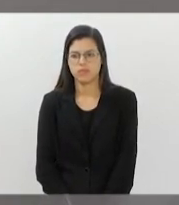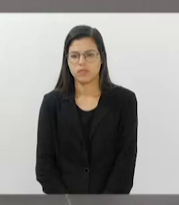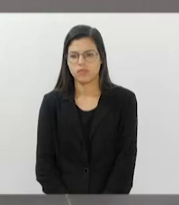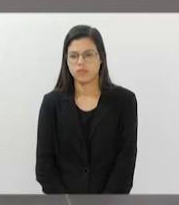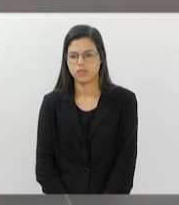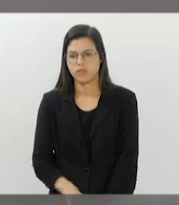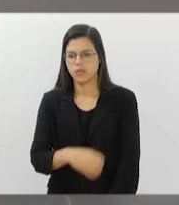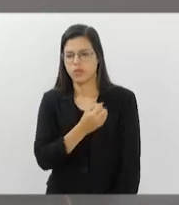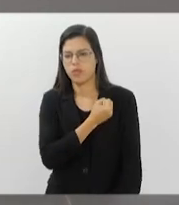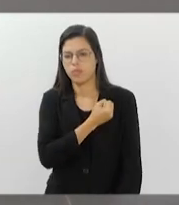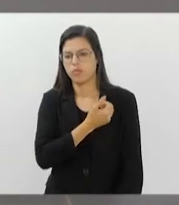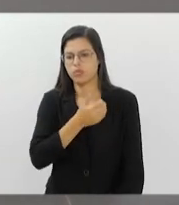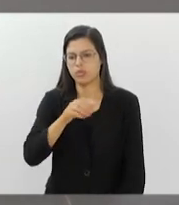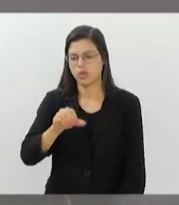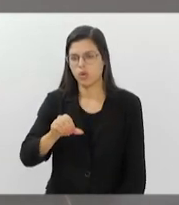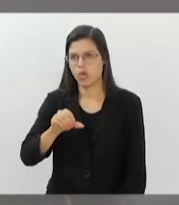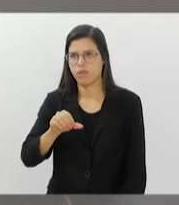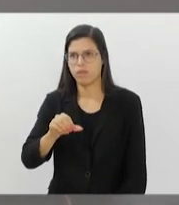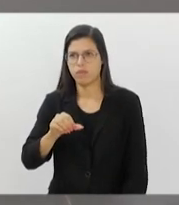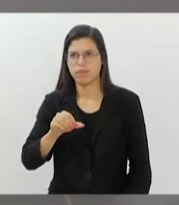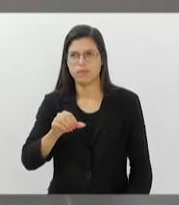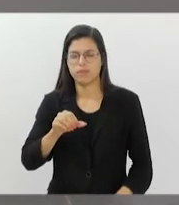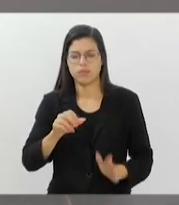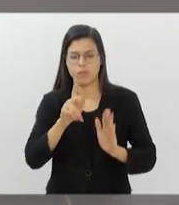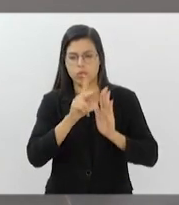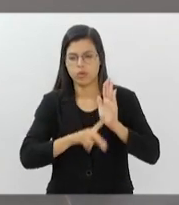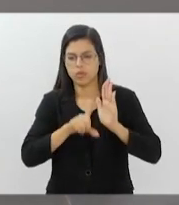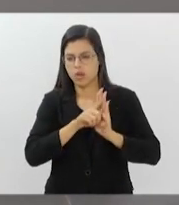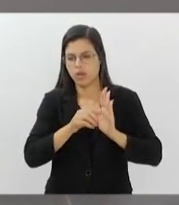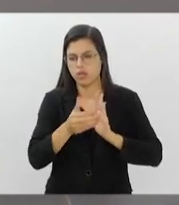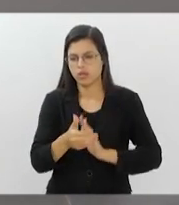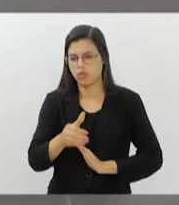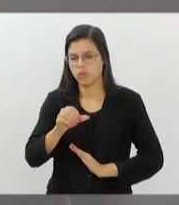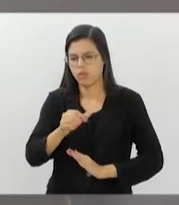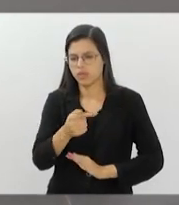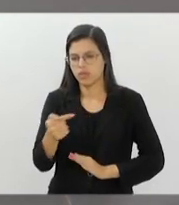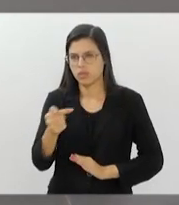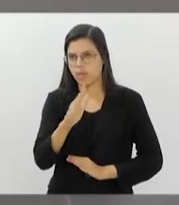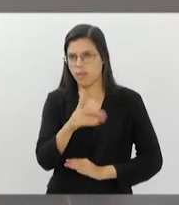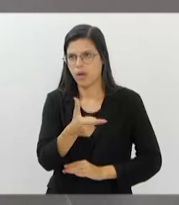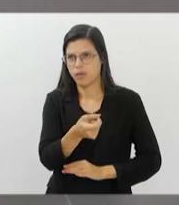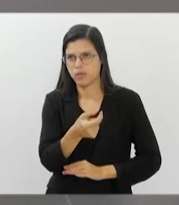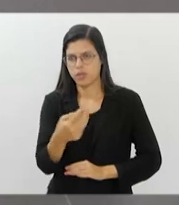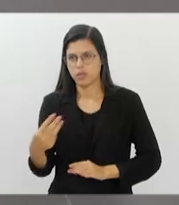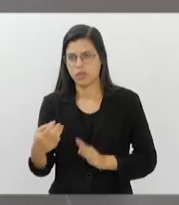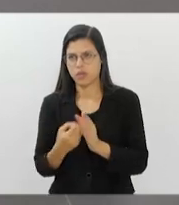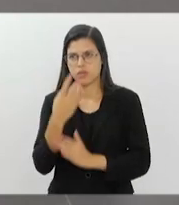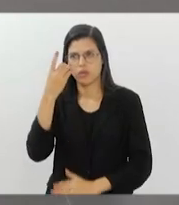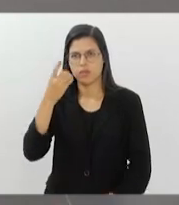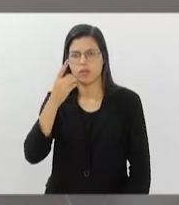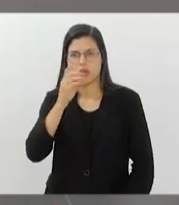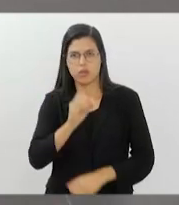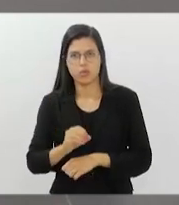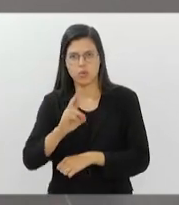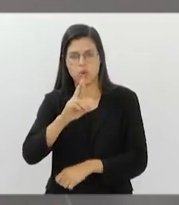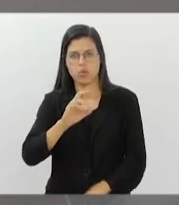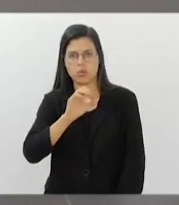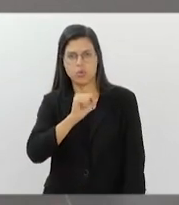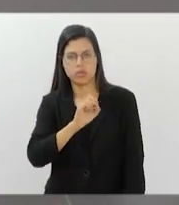Aprovado. 19 da pauta. Projeto de lei 1977-23, de autoria do deputado doutor